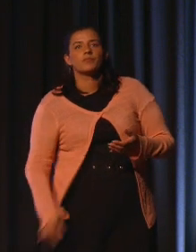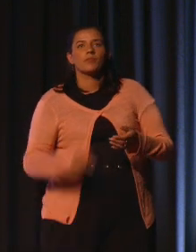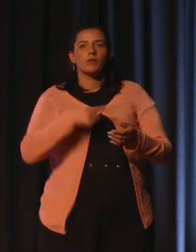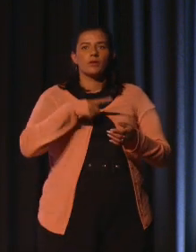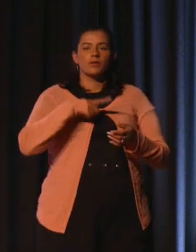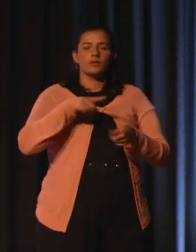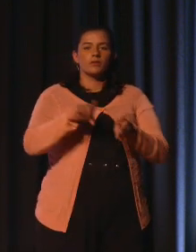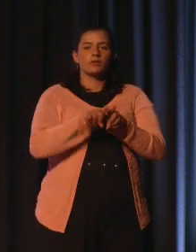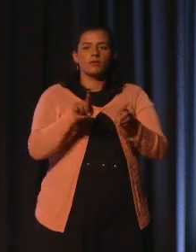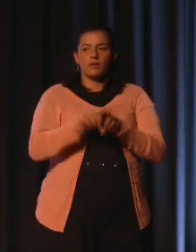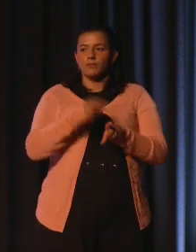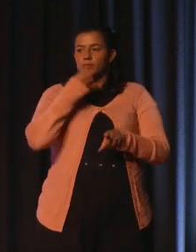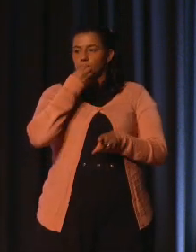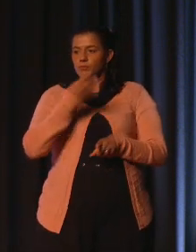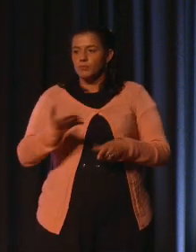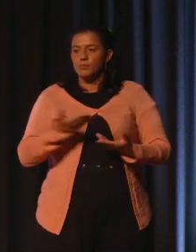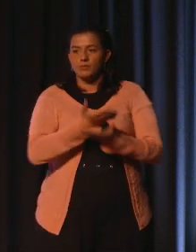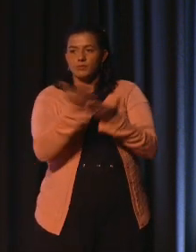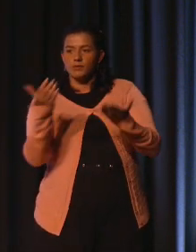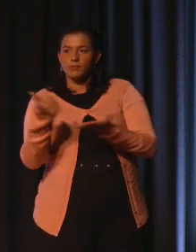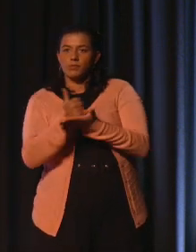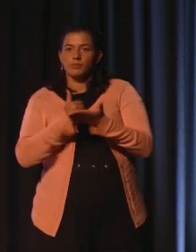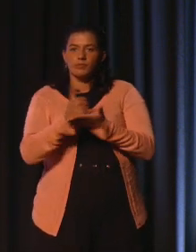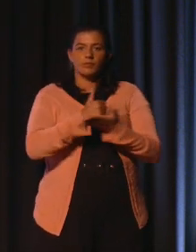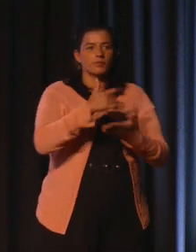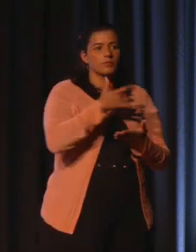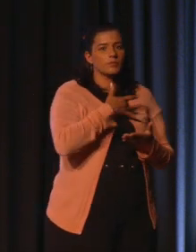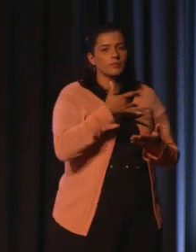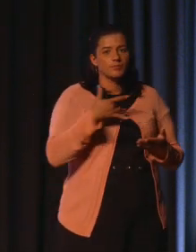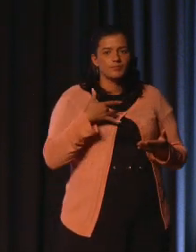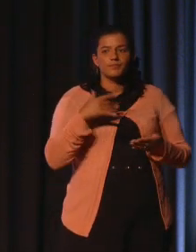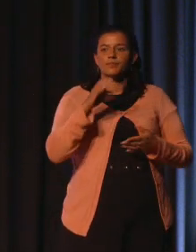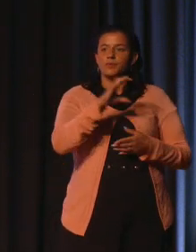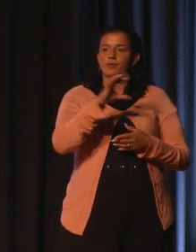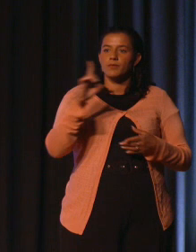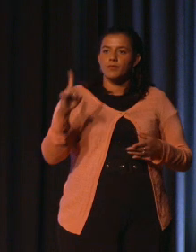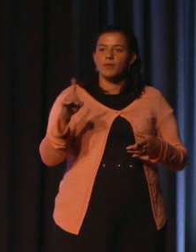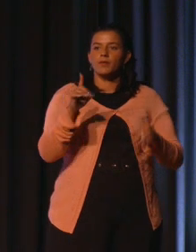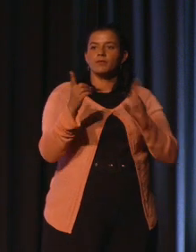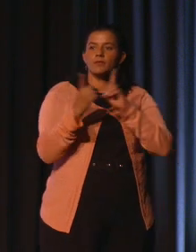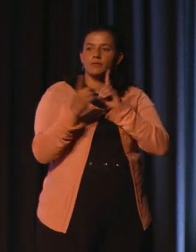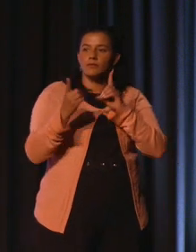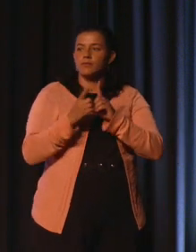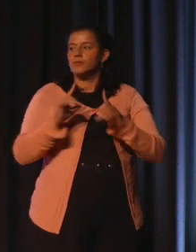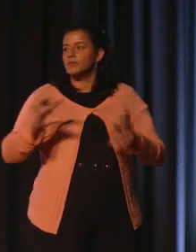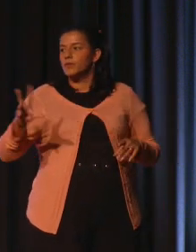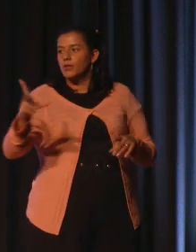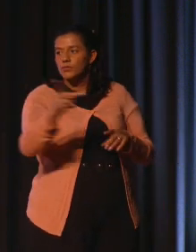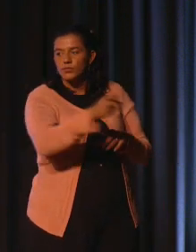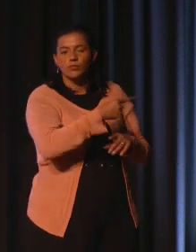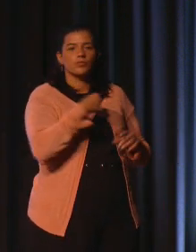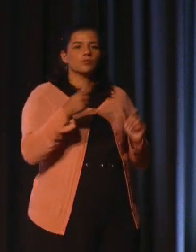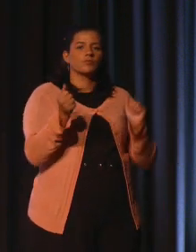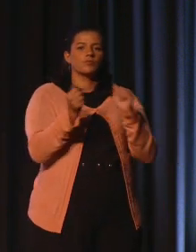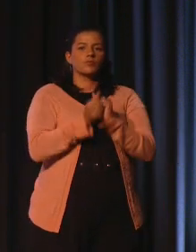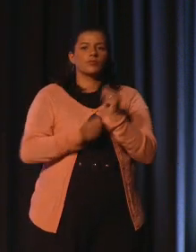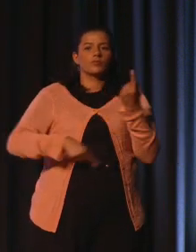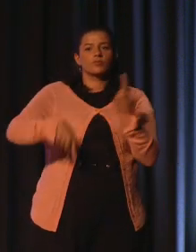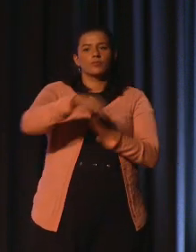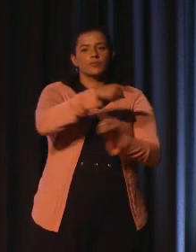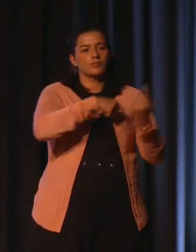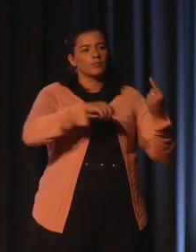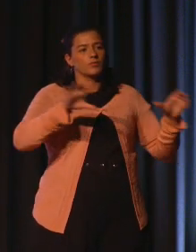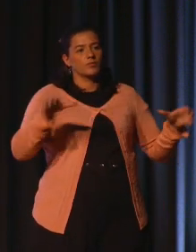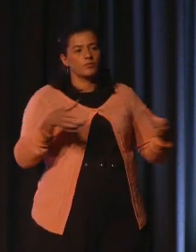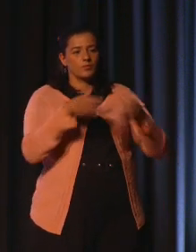né? E é muito bom eu estar falando aqui porque tem profissional de saúde, está a coordenação aqui, tem paciente, tem associação, então tem todos os envolvidos nesse